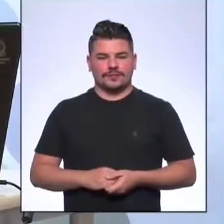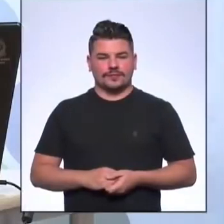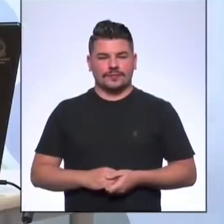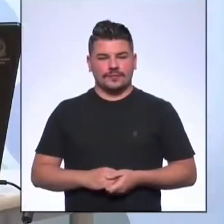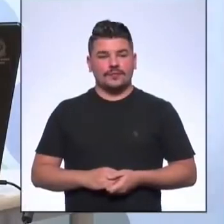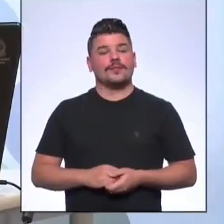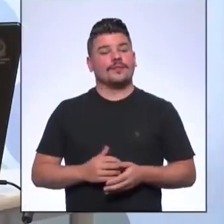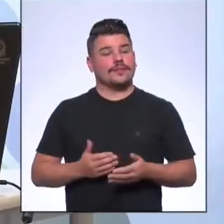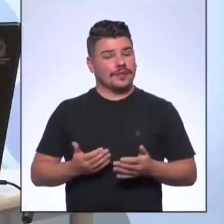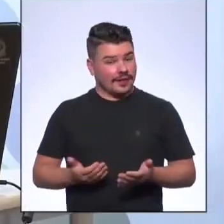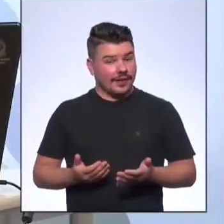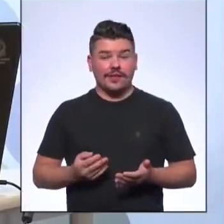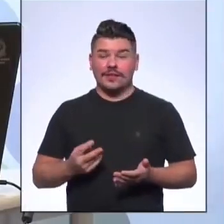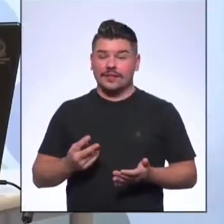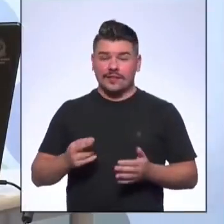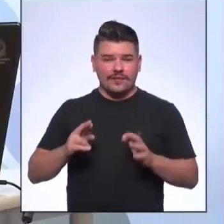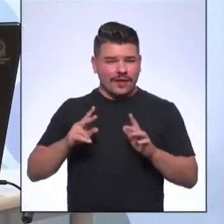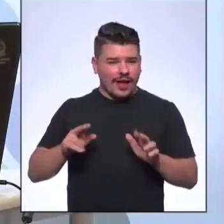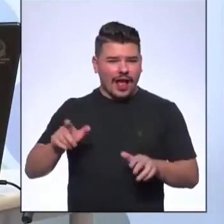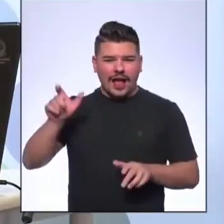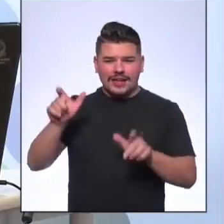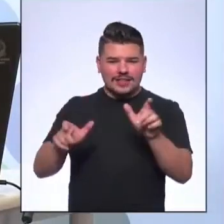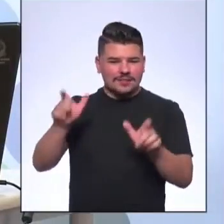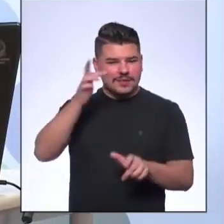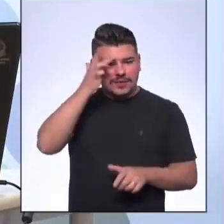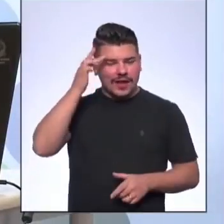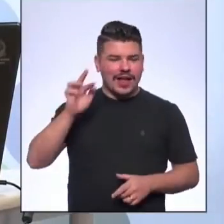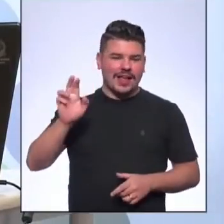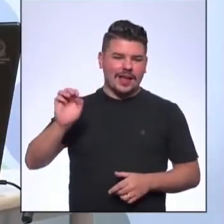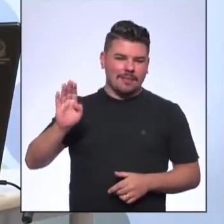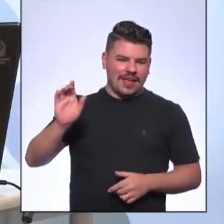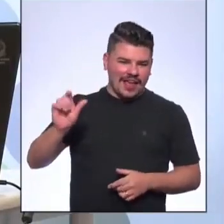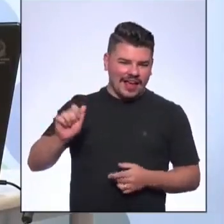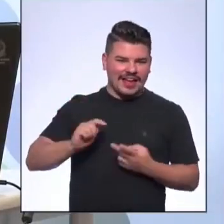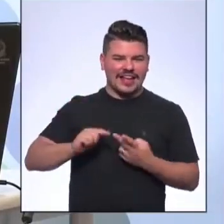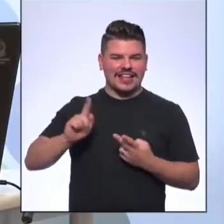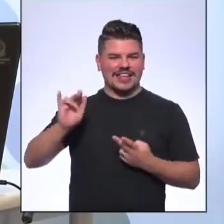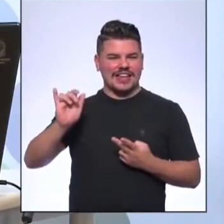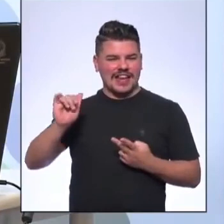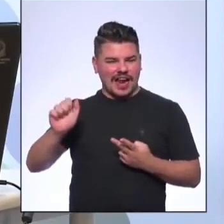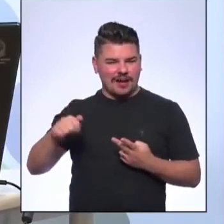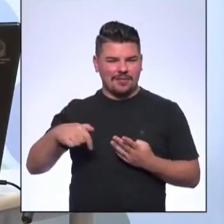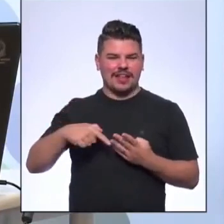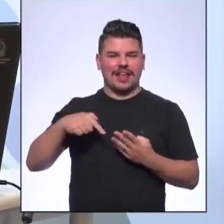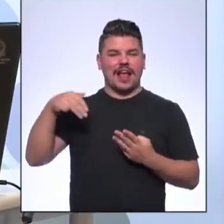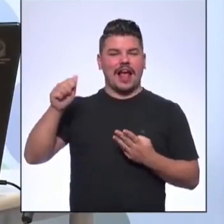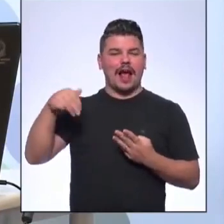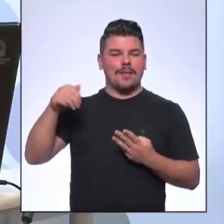A gente tem aqui, olha, Rebeca, Guilherme, Amanda, João,